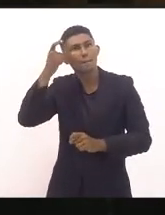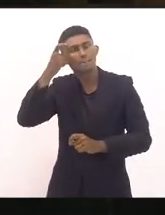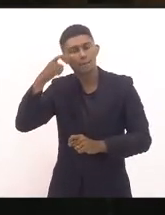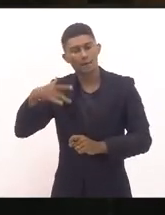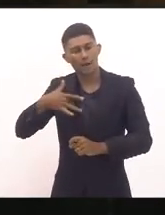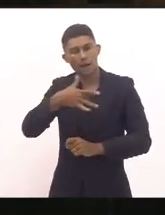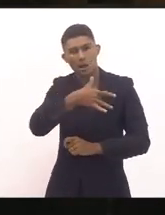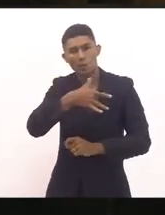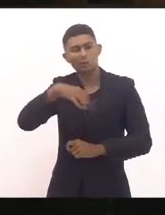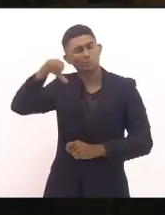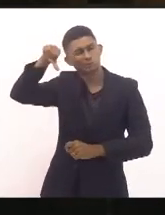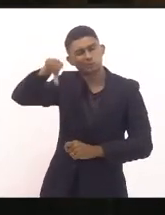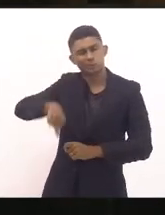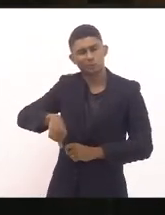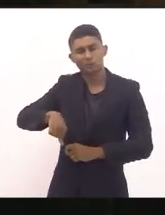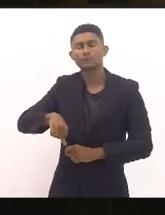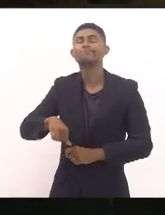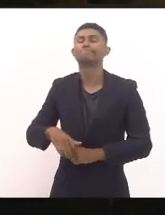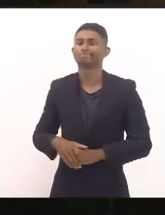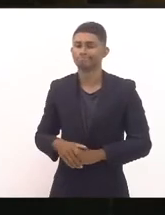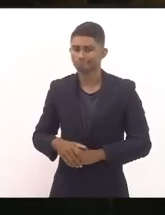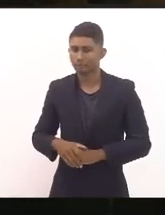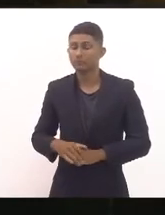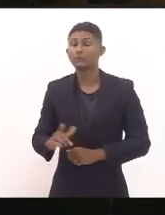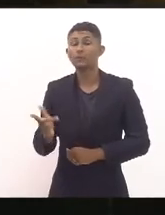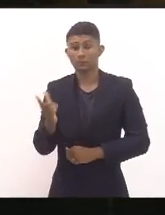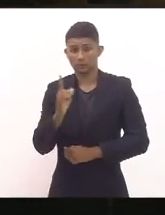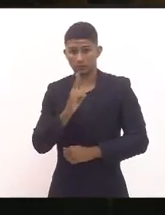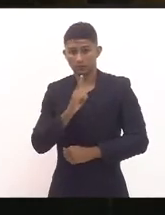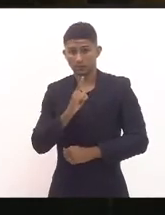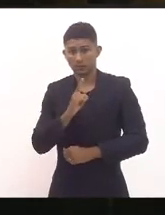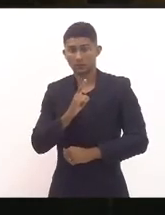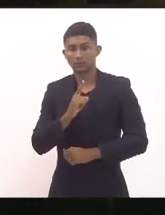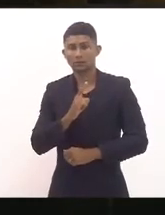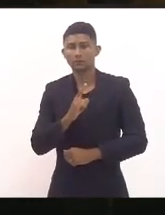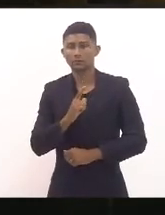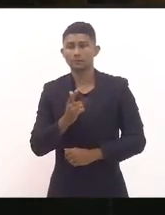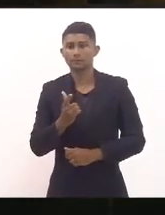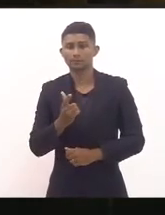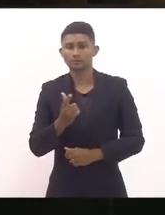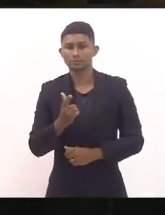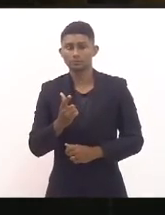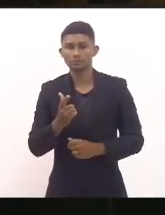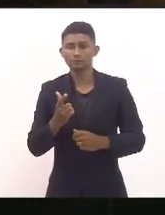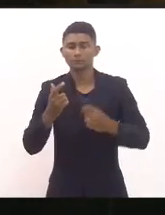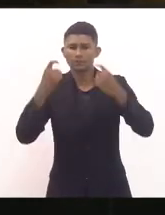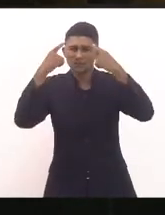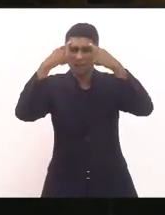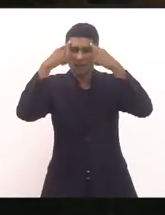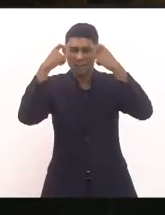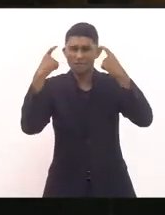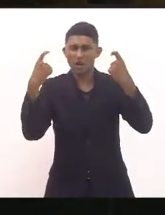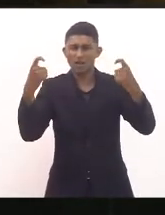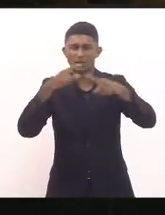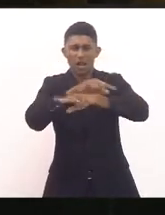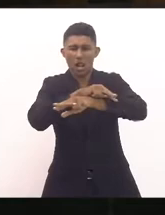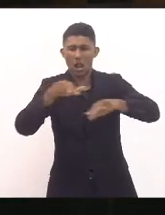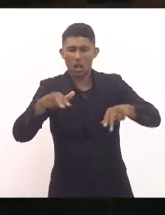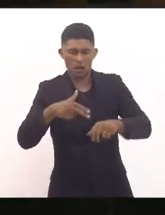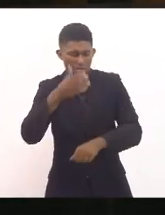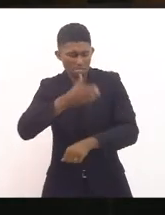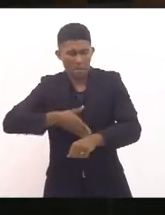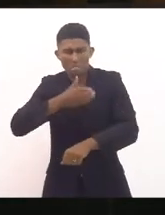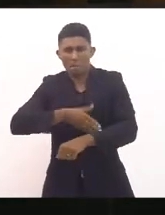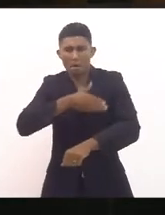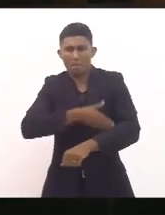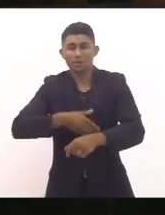aumento significativo do número de violências autoprovocadas. Na semana